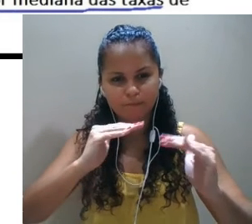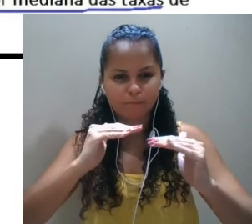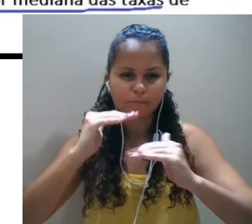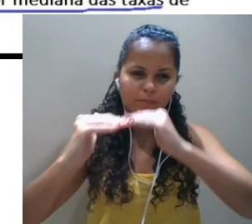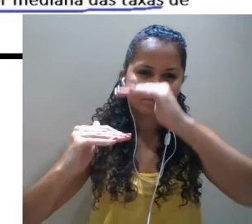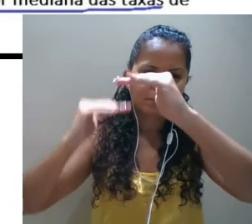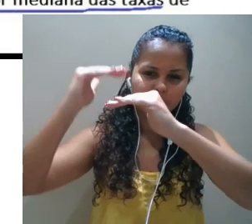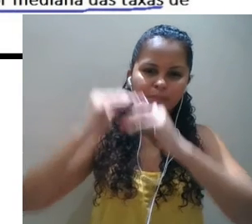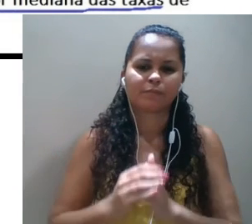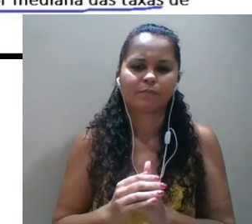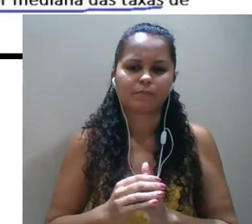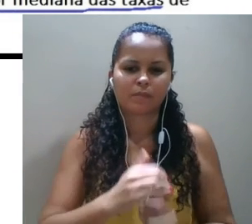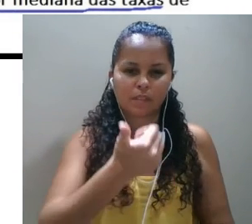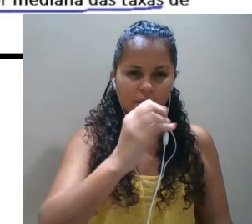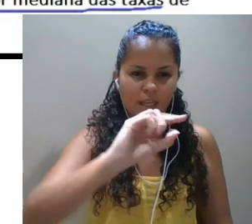10,9,